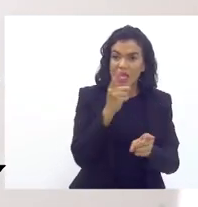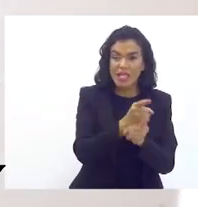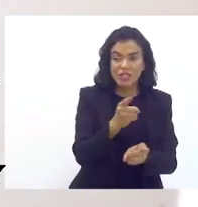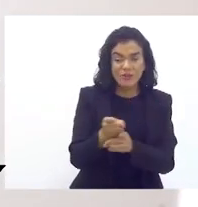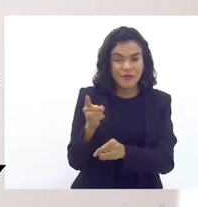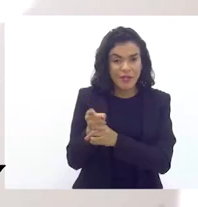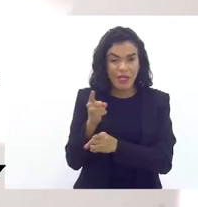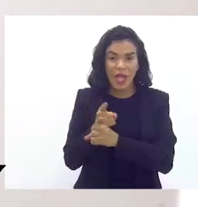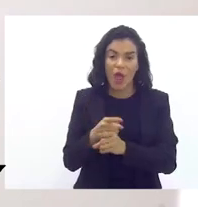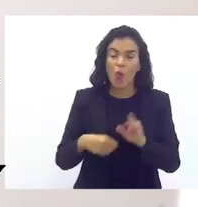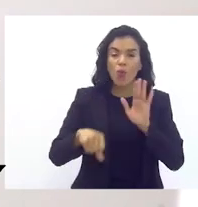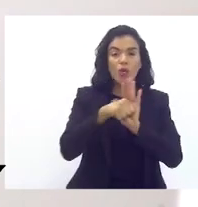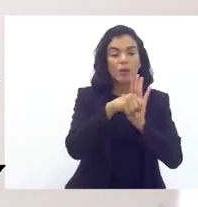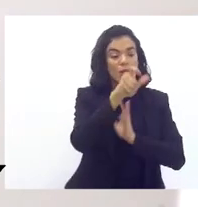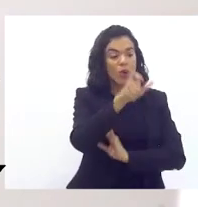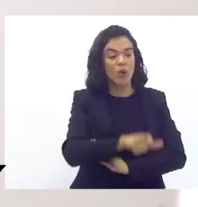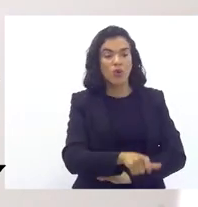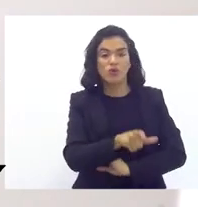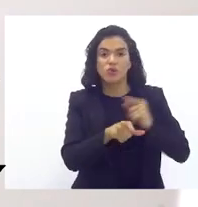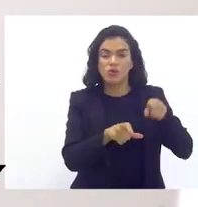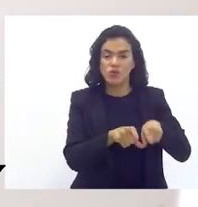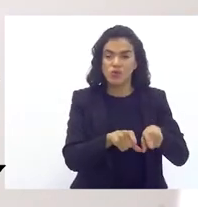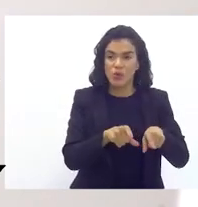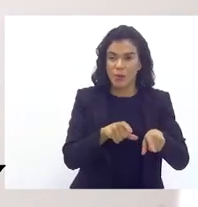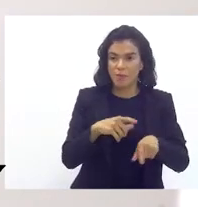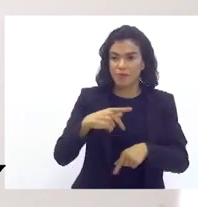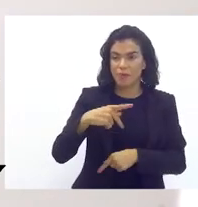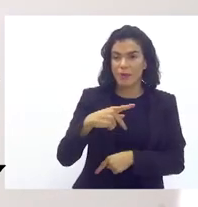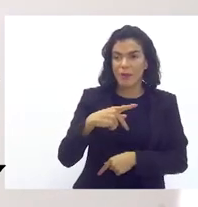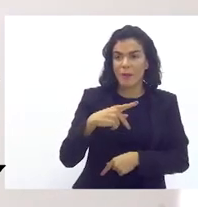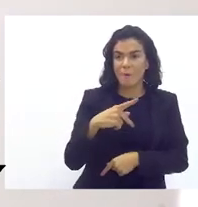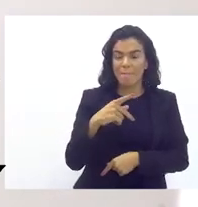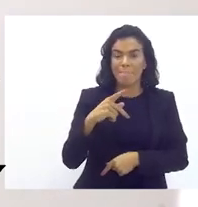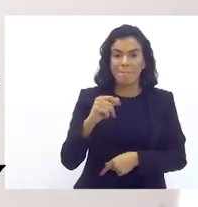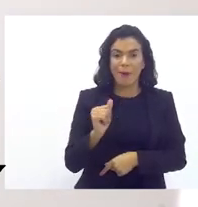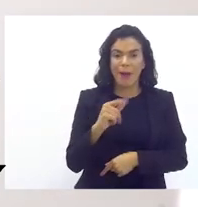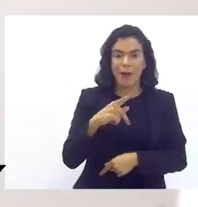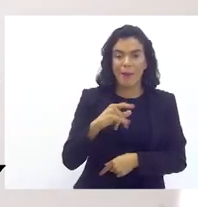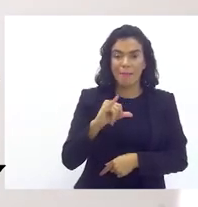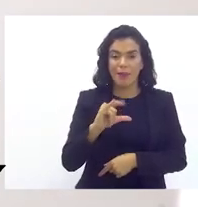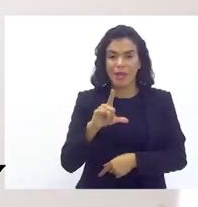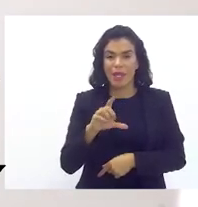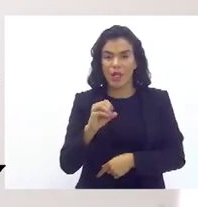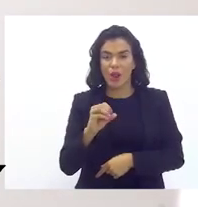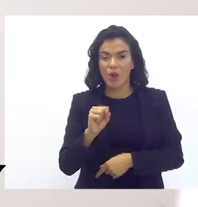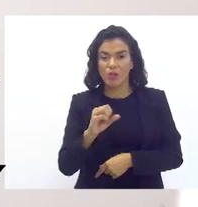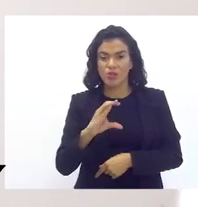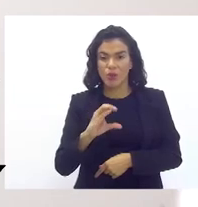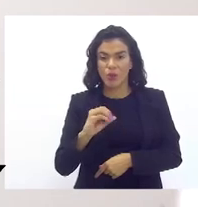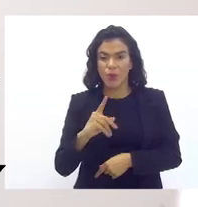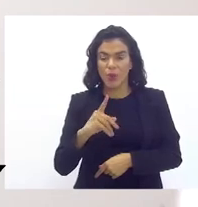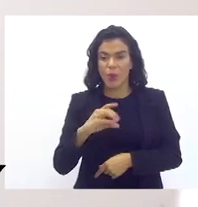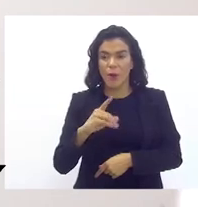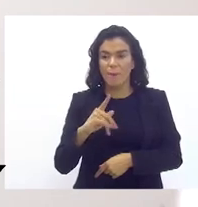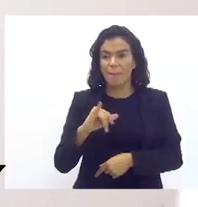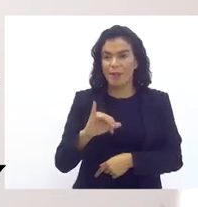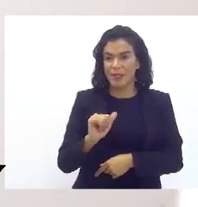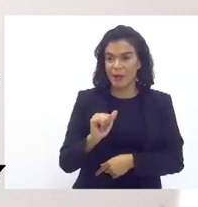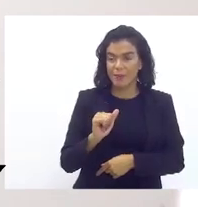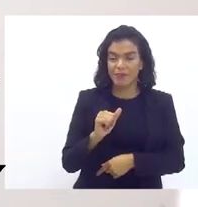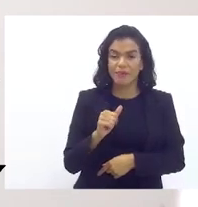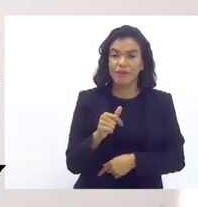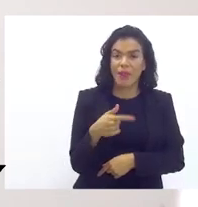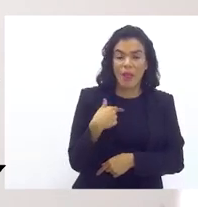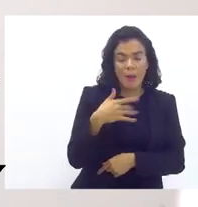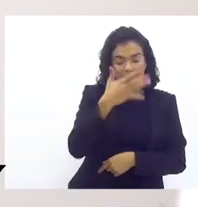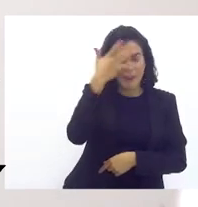criminal por papiloscopia primeiro que não tem a ver porque você está olhando a evidência que é um